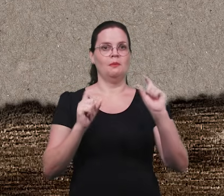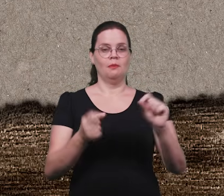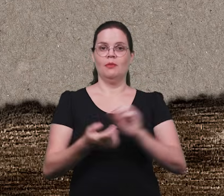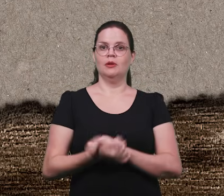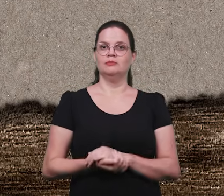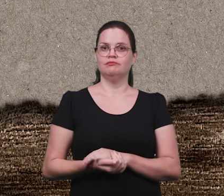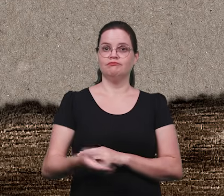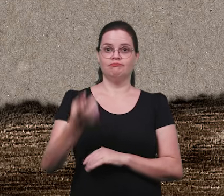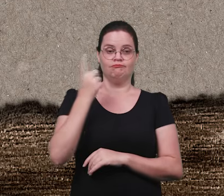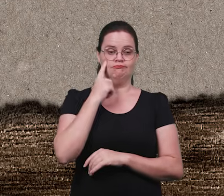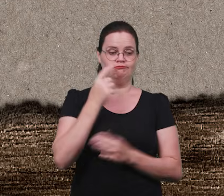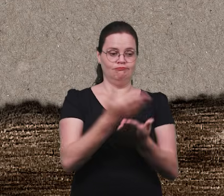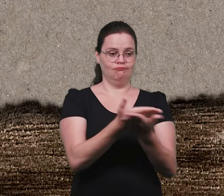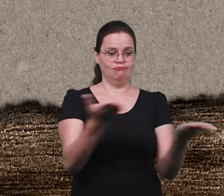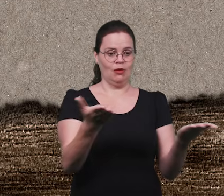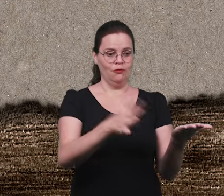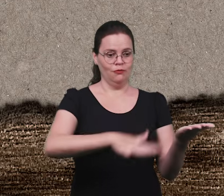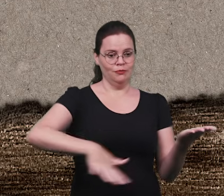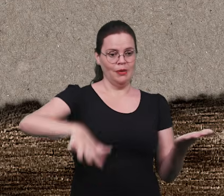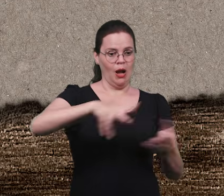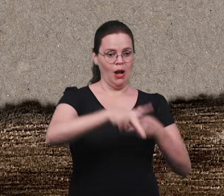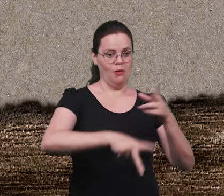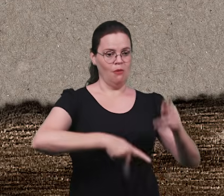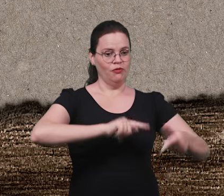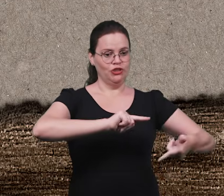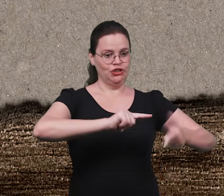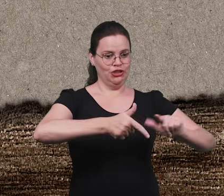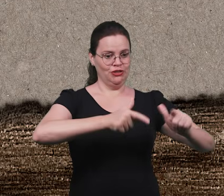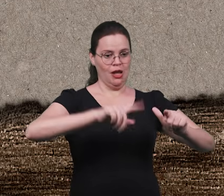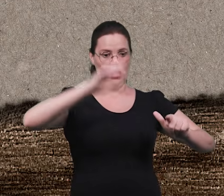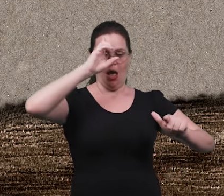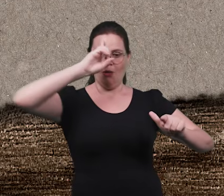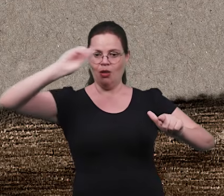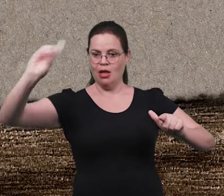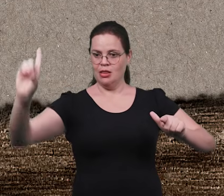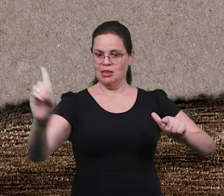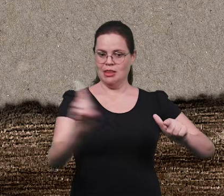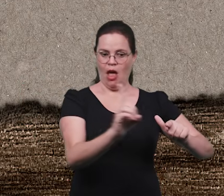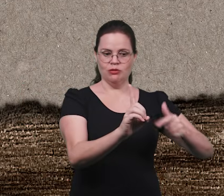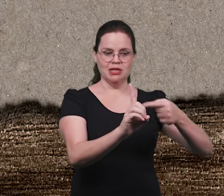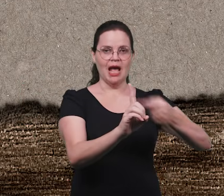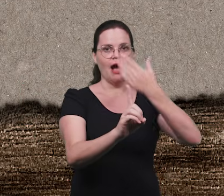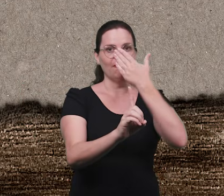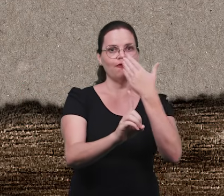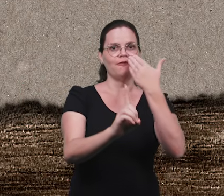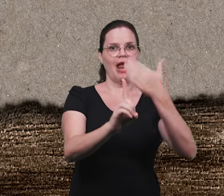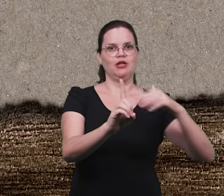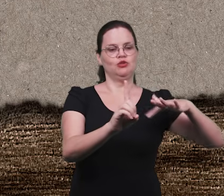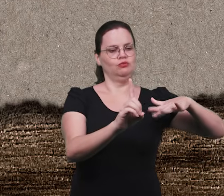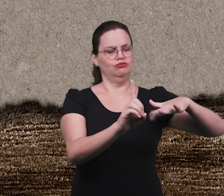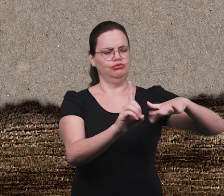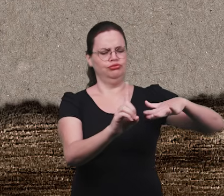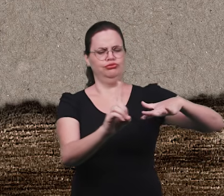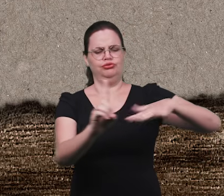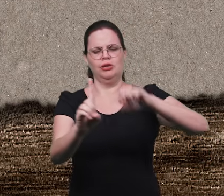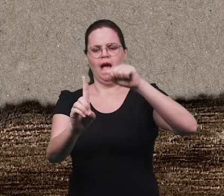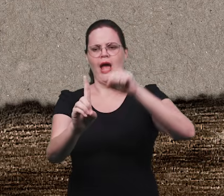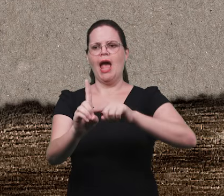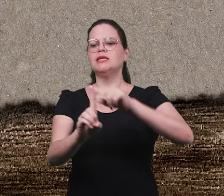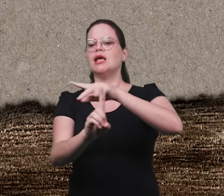lançará fora todas estas nações, e possuireis nações maiores e